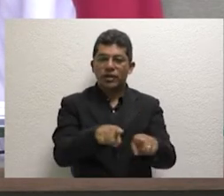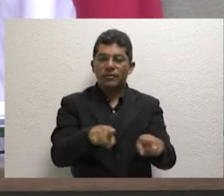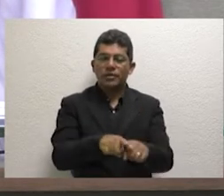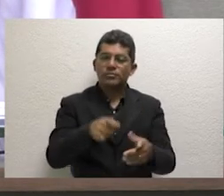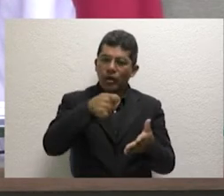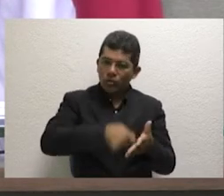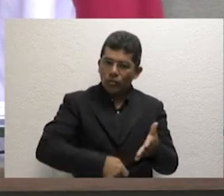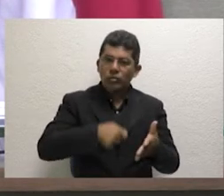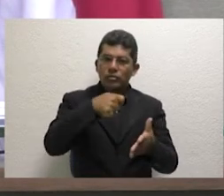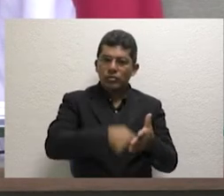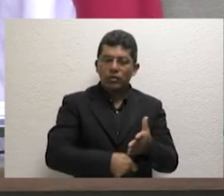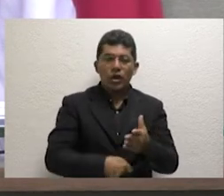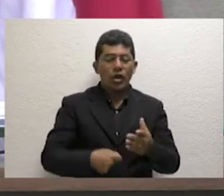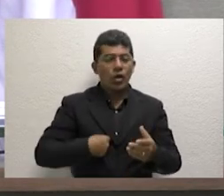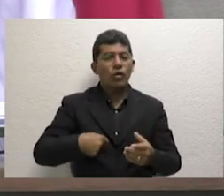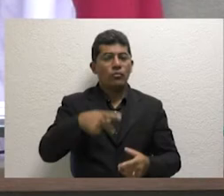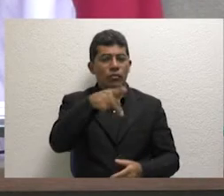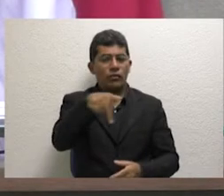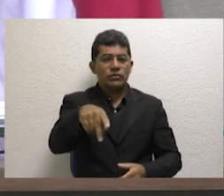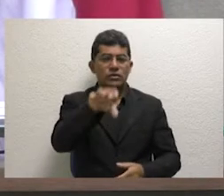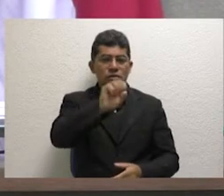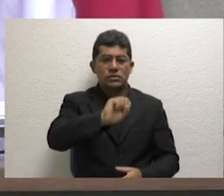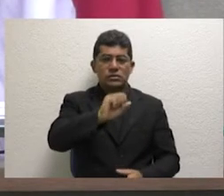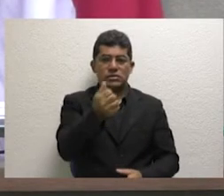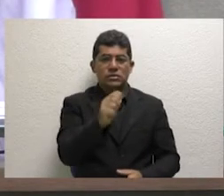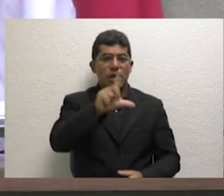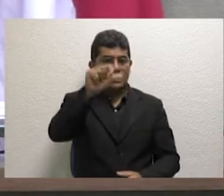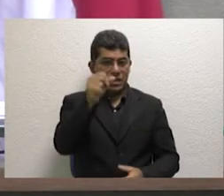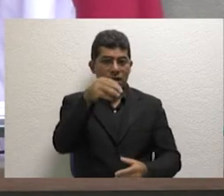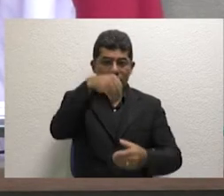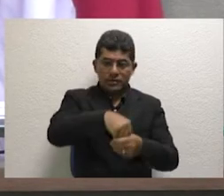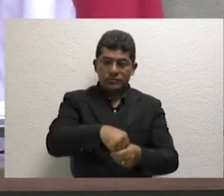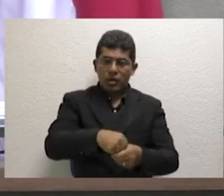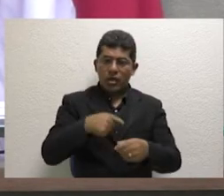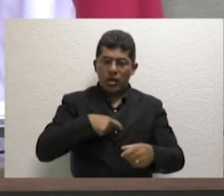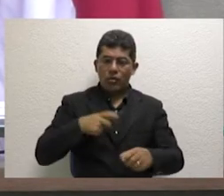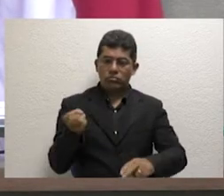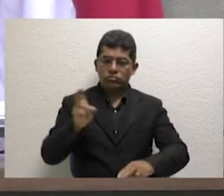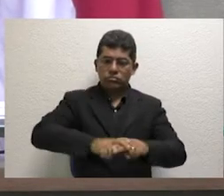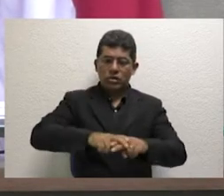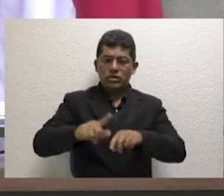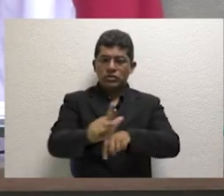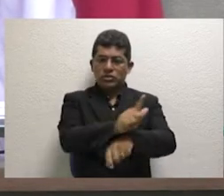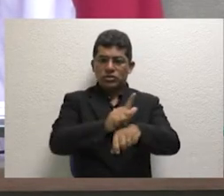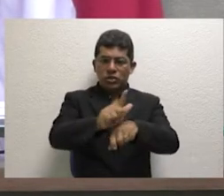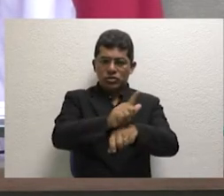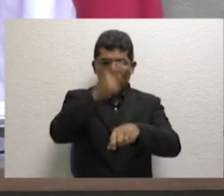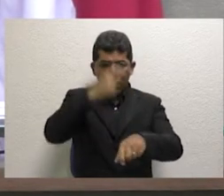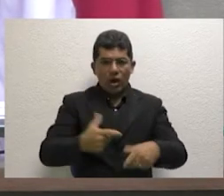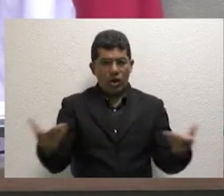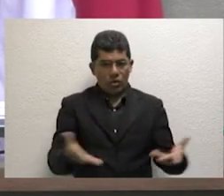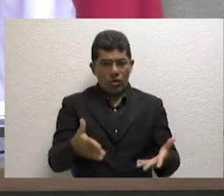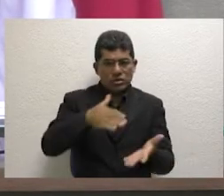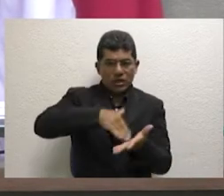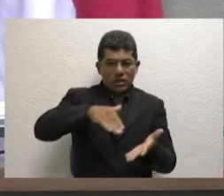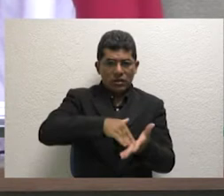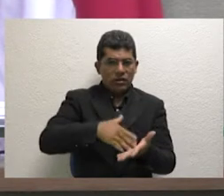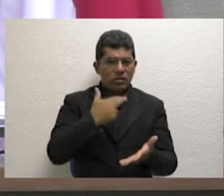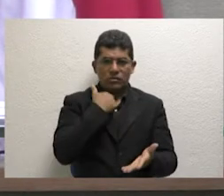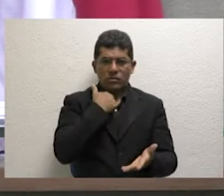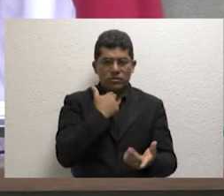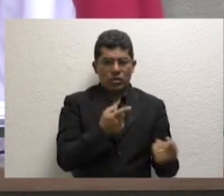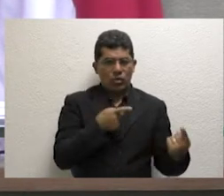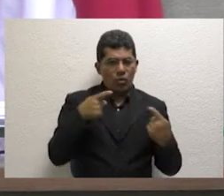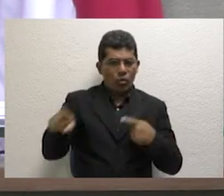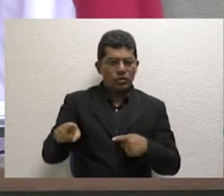professor de sala de aula ao ocupar o cargo de gestor eu não poderia deixar e de ser contraditório